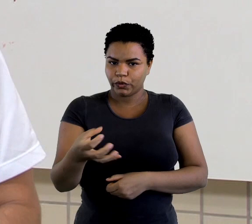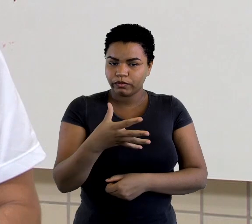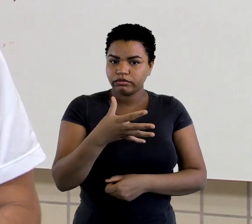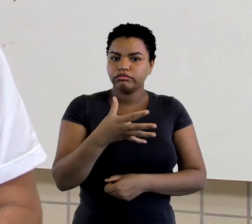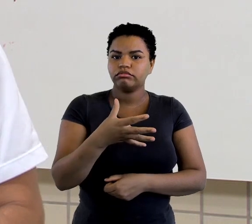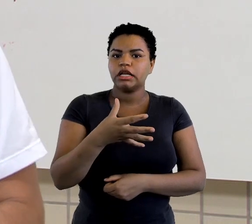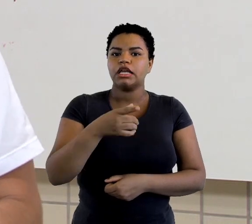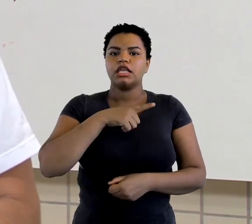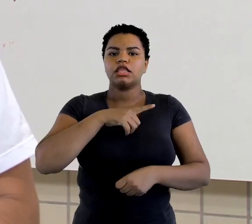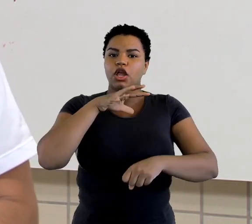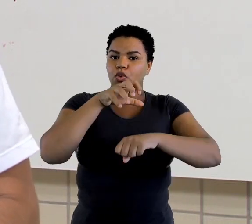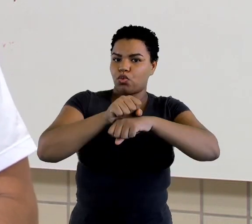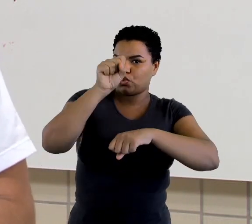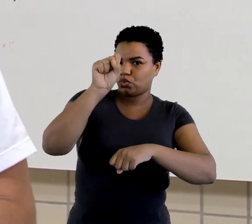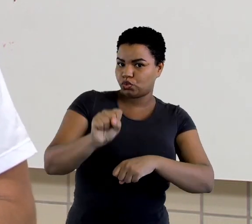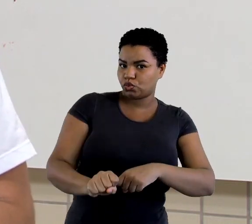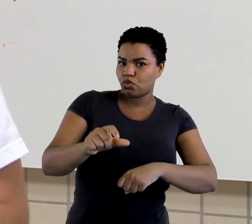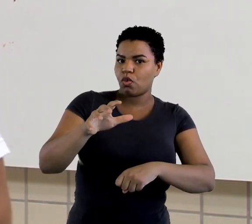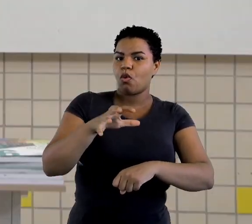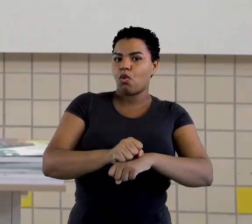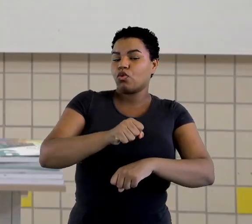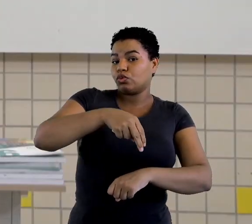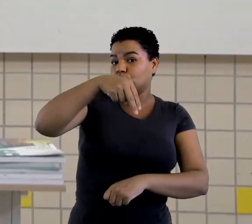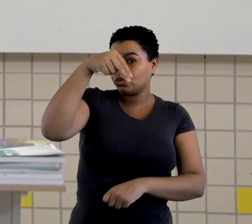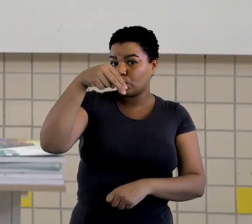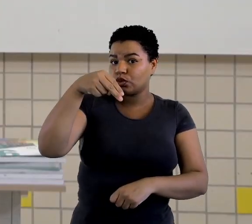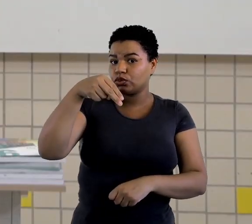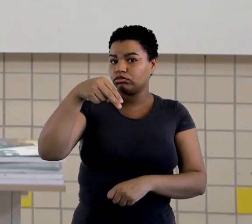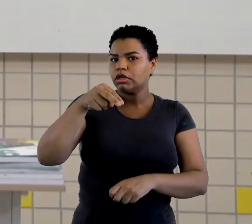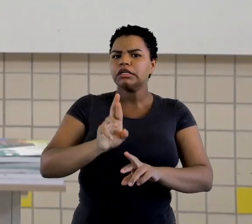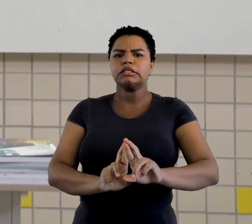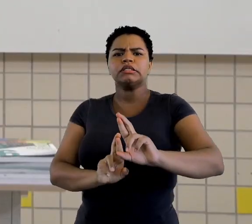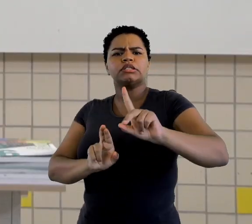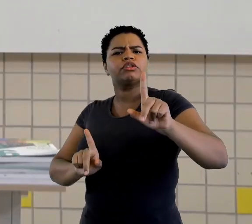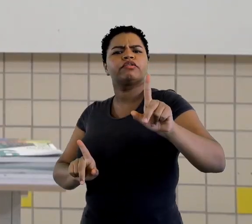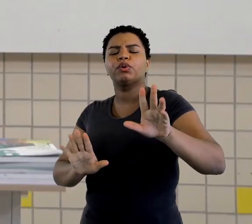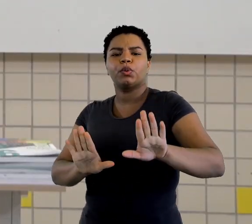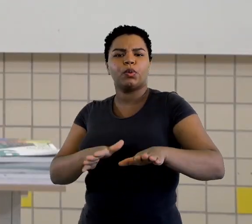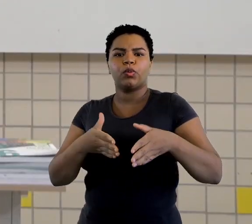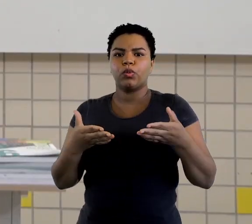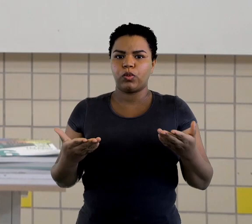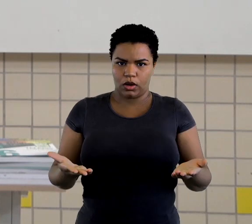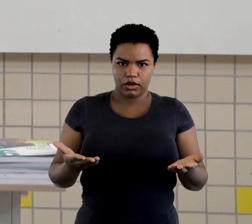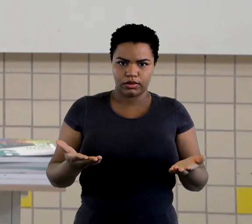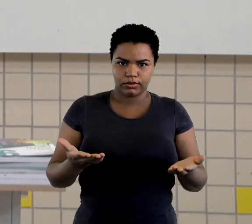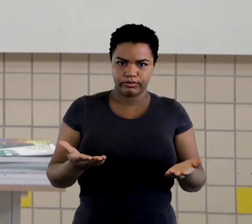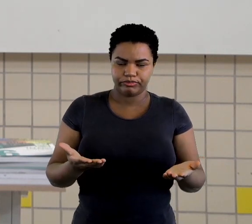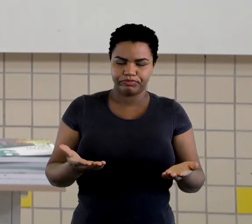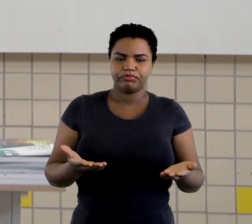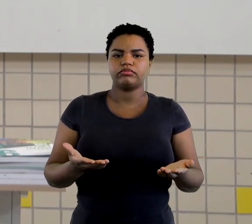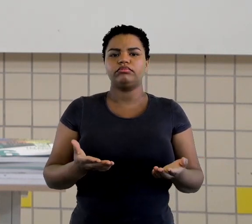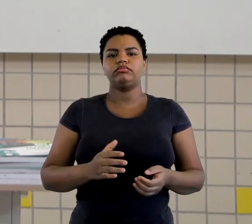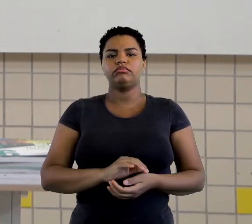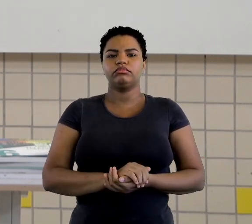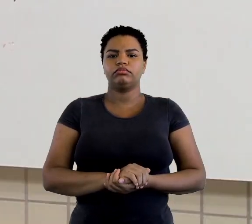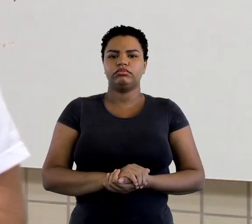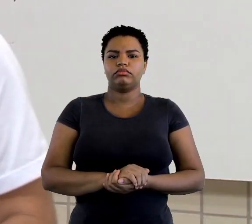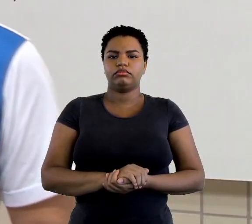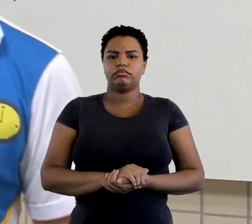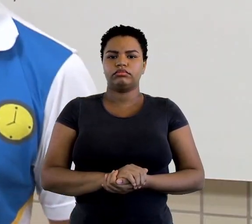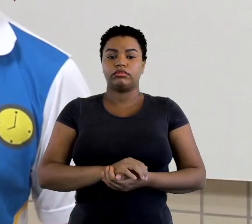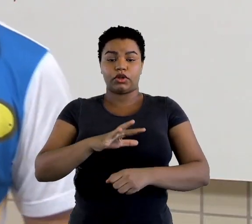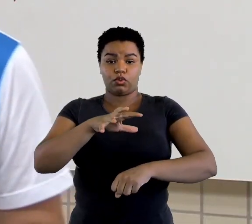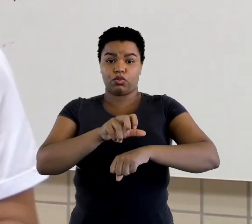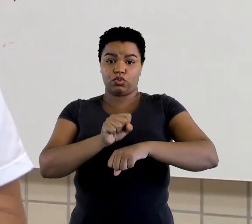do Sul e as colônias do Norte. Quais as diferenças entre as colônias do Sul e as colônias do Norte?